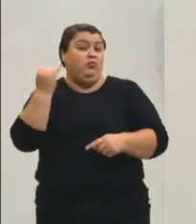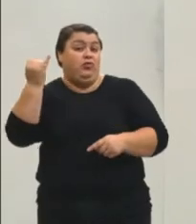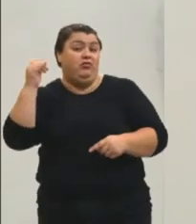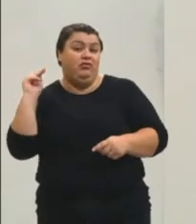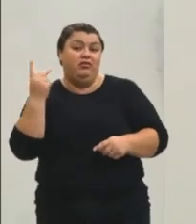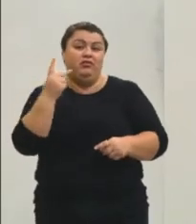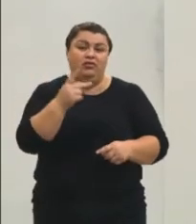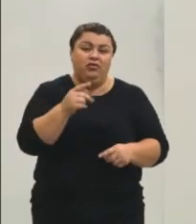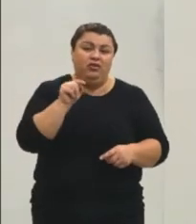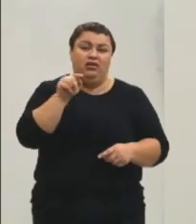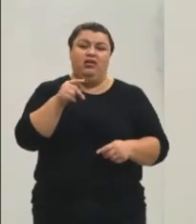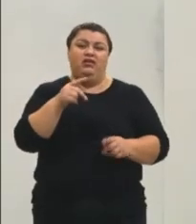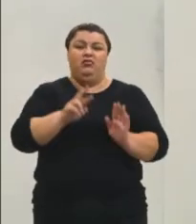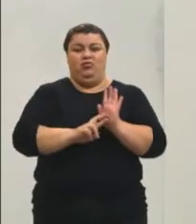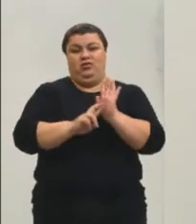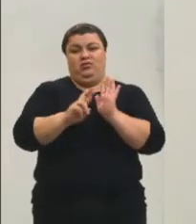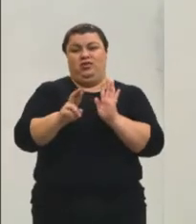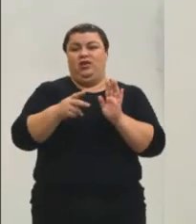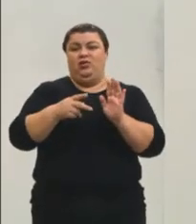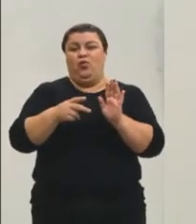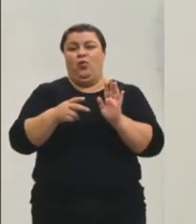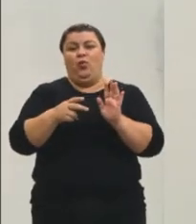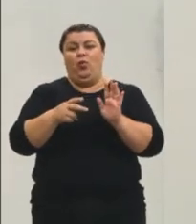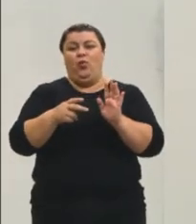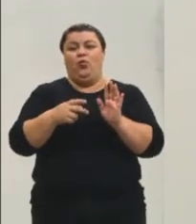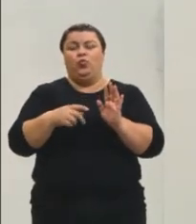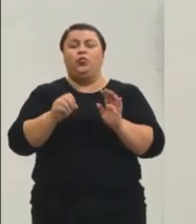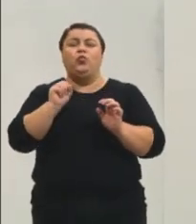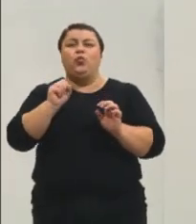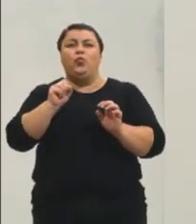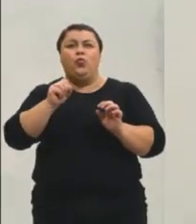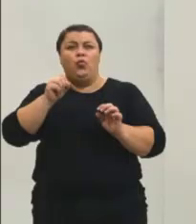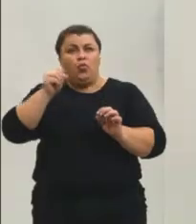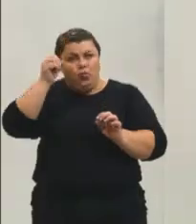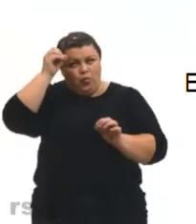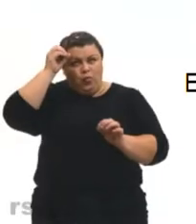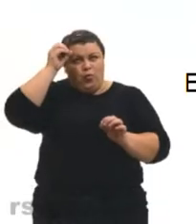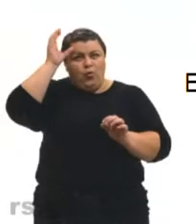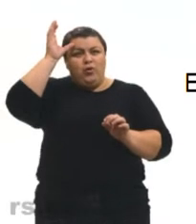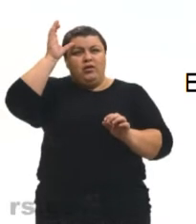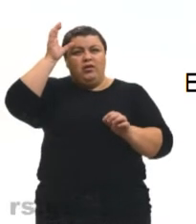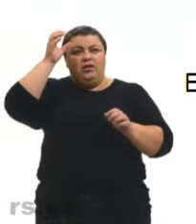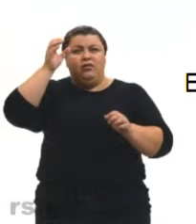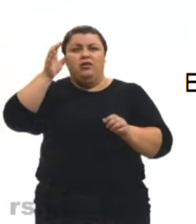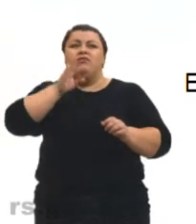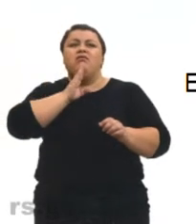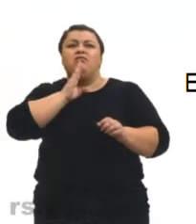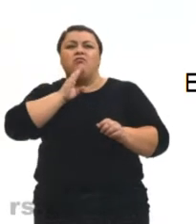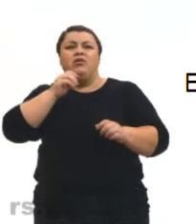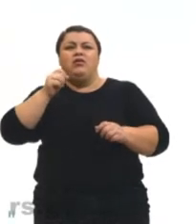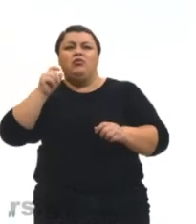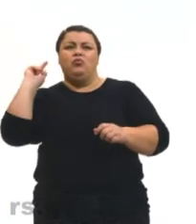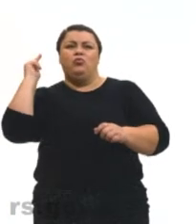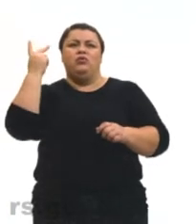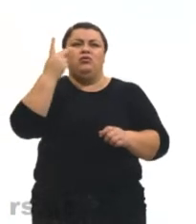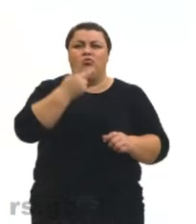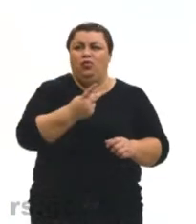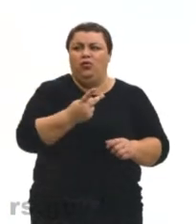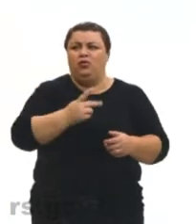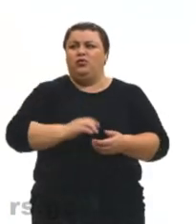e às vezes não são tão representados assim o conhecimento histórico E aí aqui